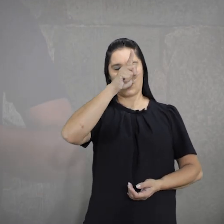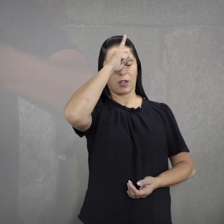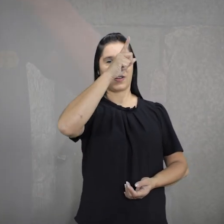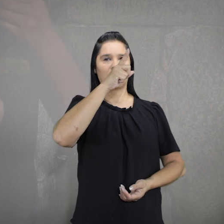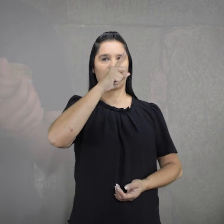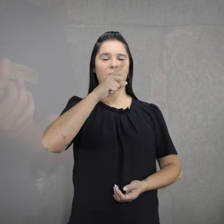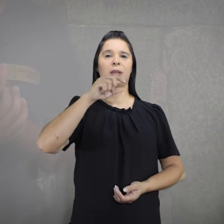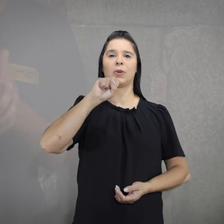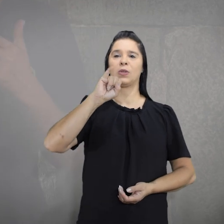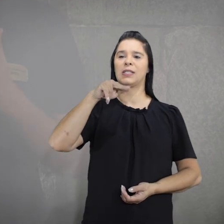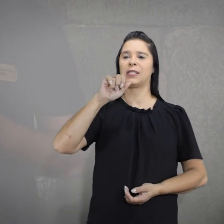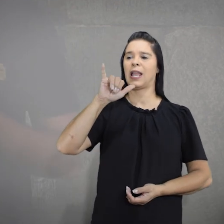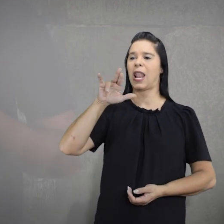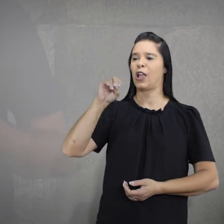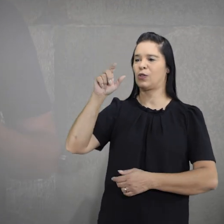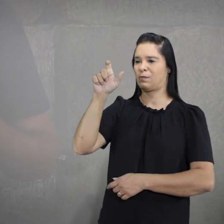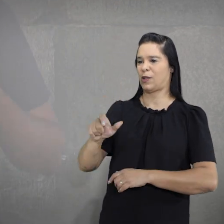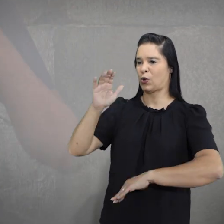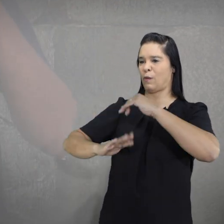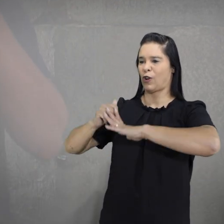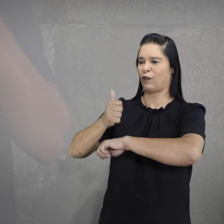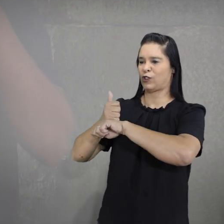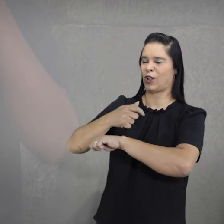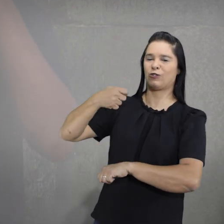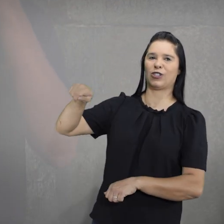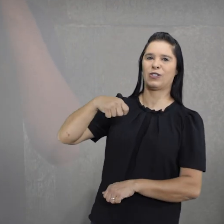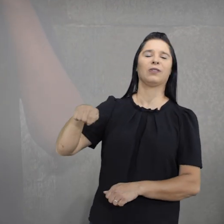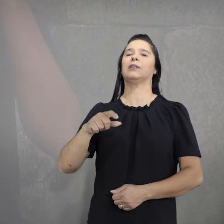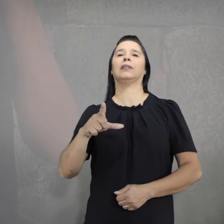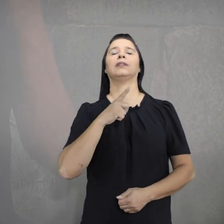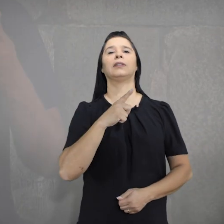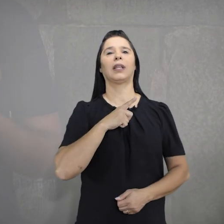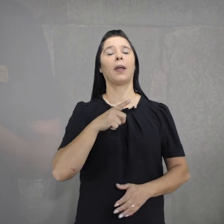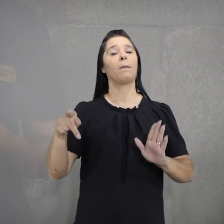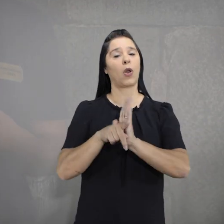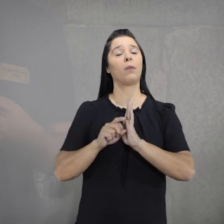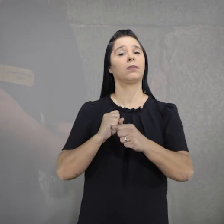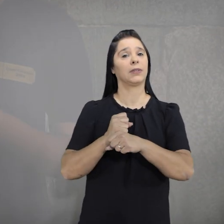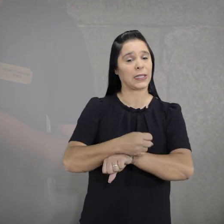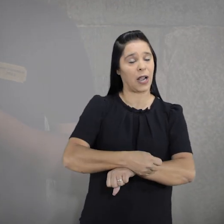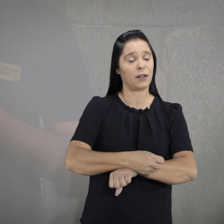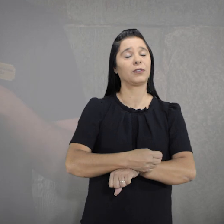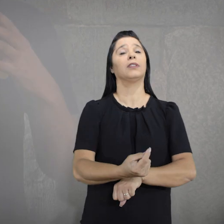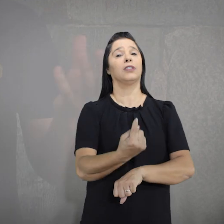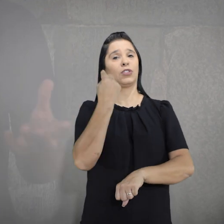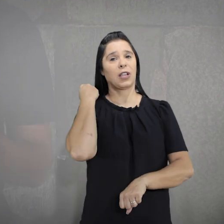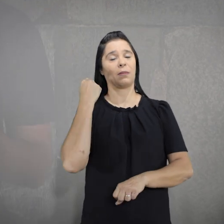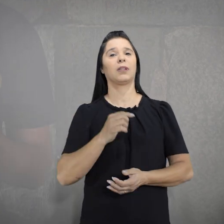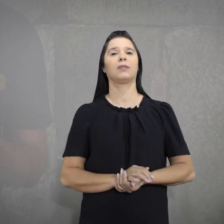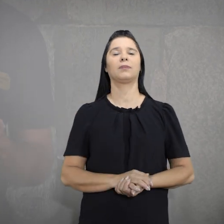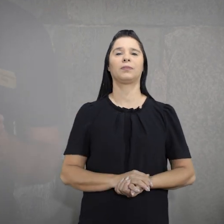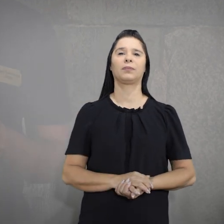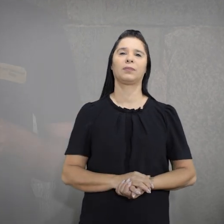inventados pelos sineiros. Tem toques que vêm de origem dos escravos, né? Muitos foram